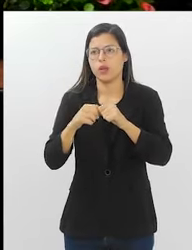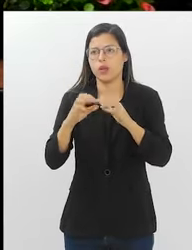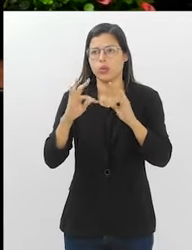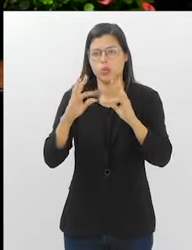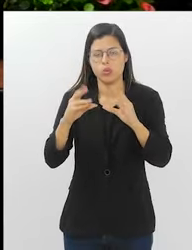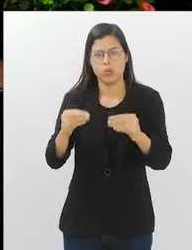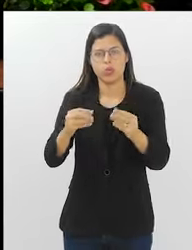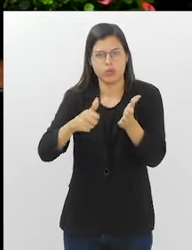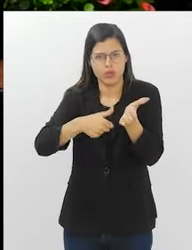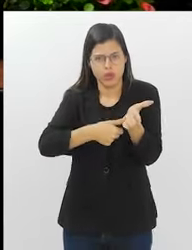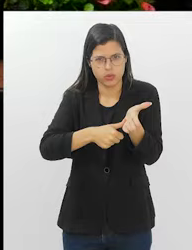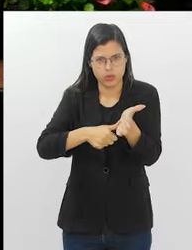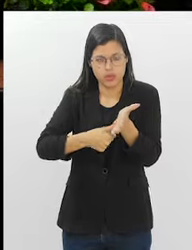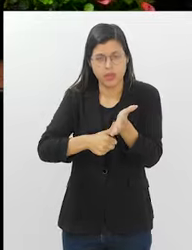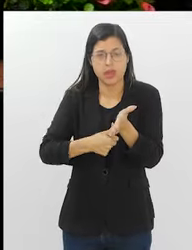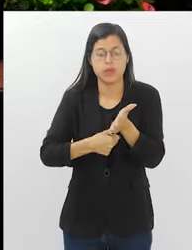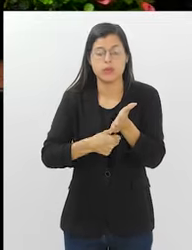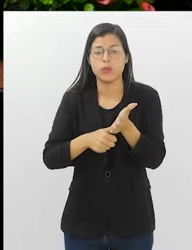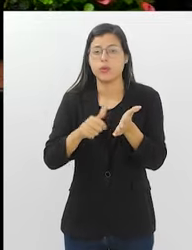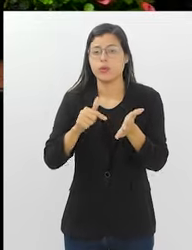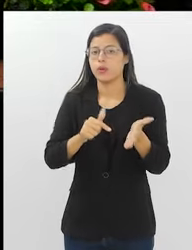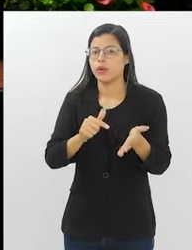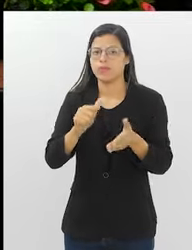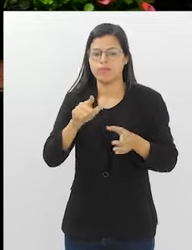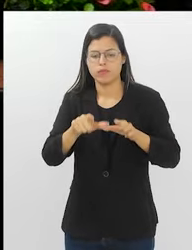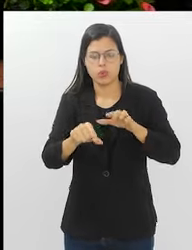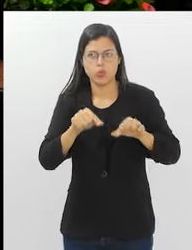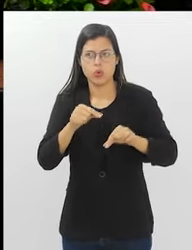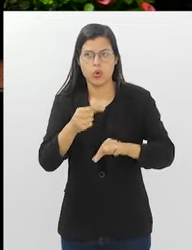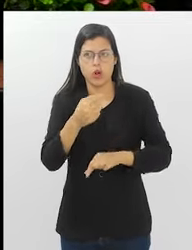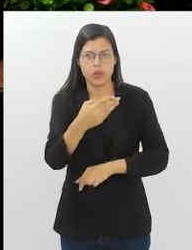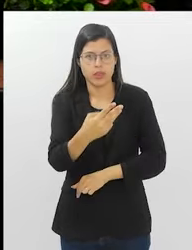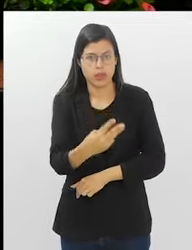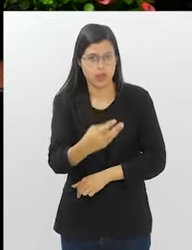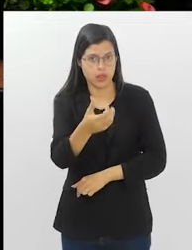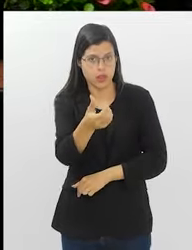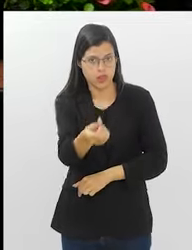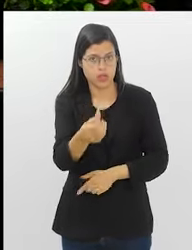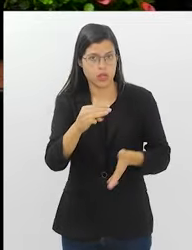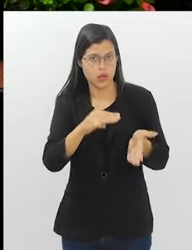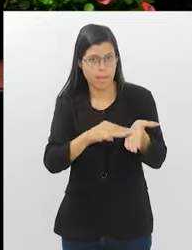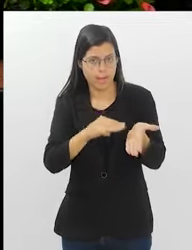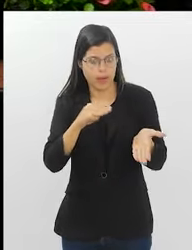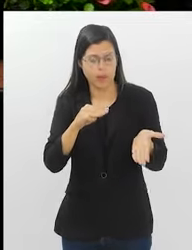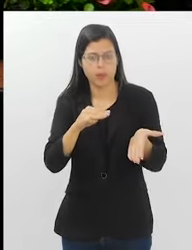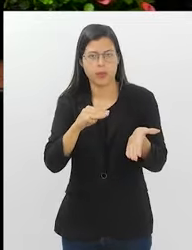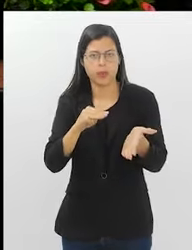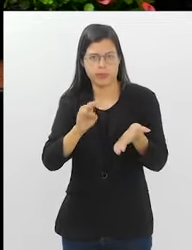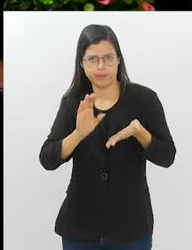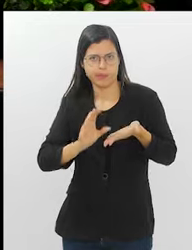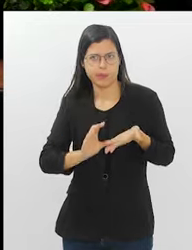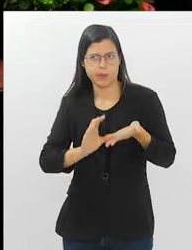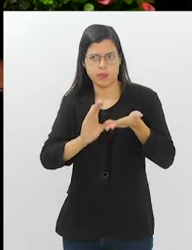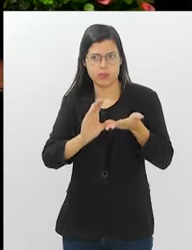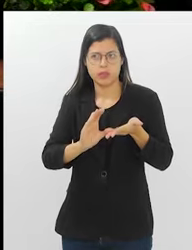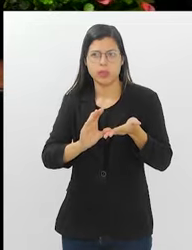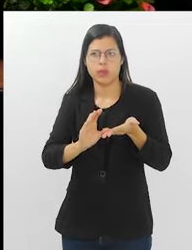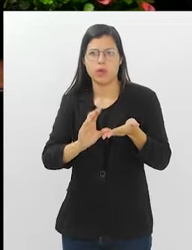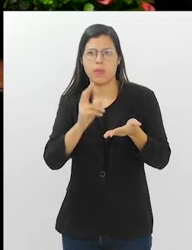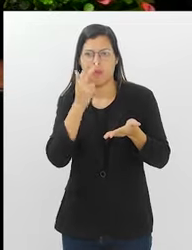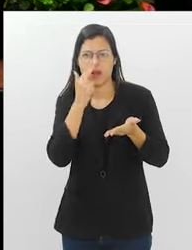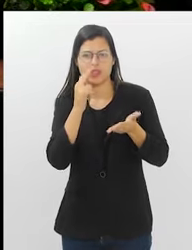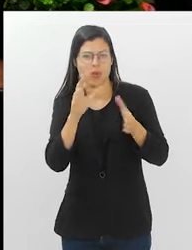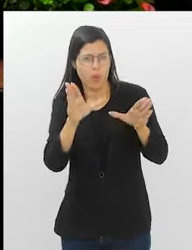com todos os associados. Os associados escolhem 36 membros que compõem um conselho,